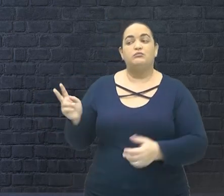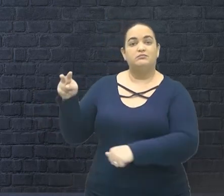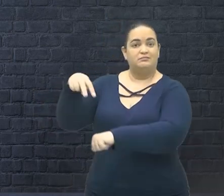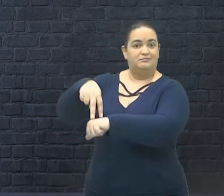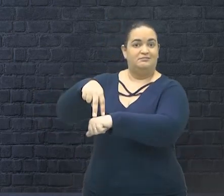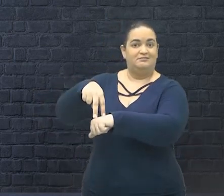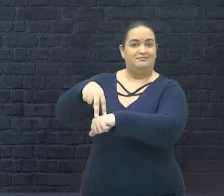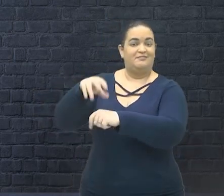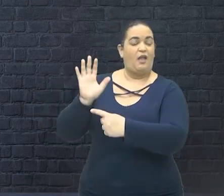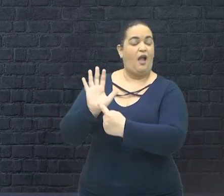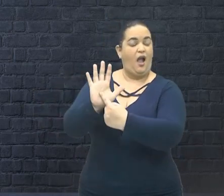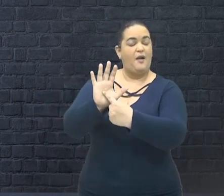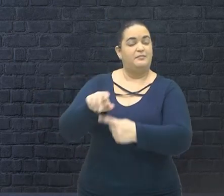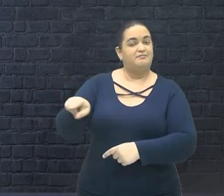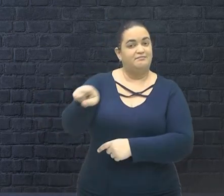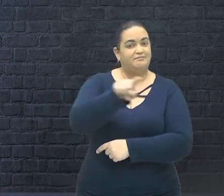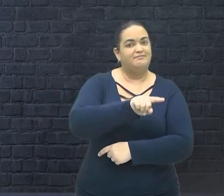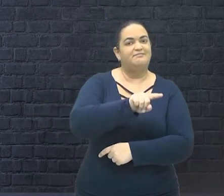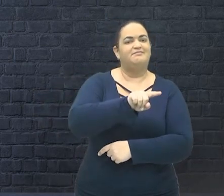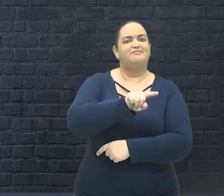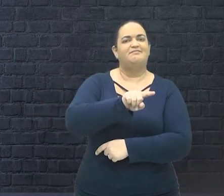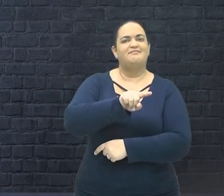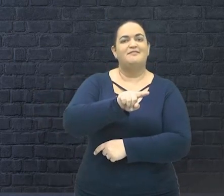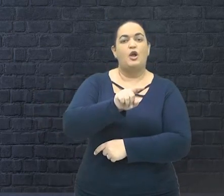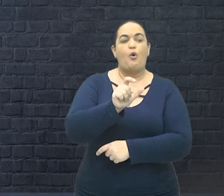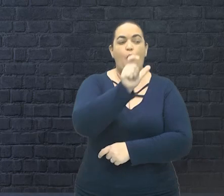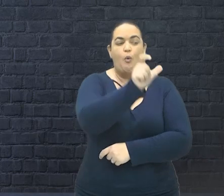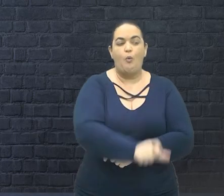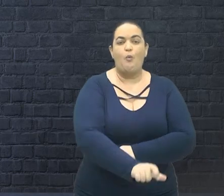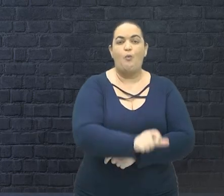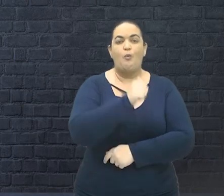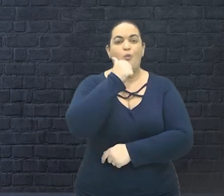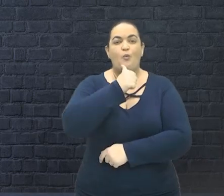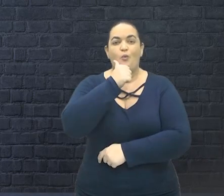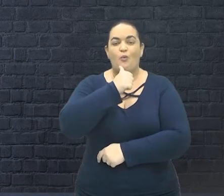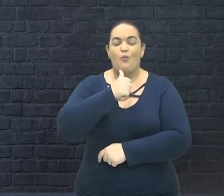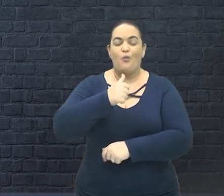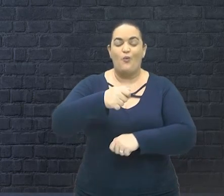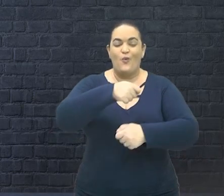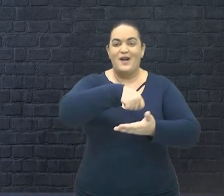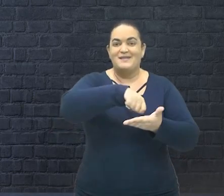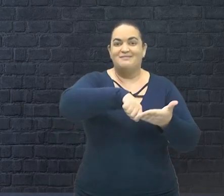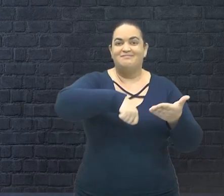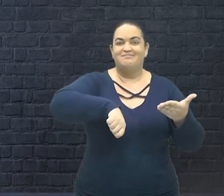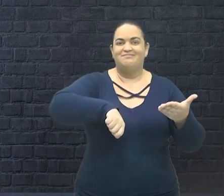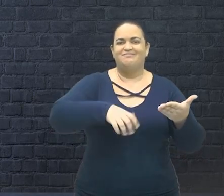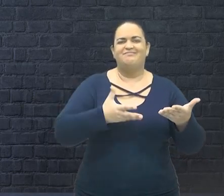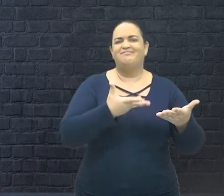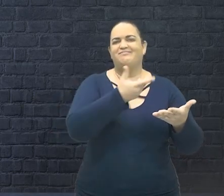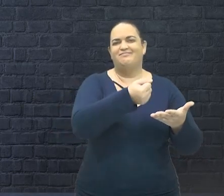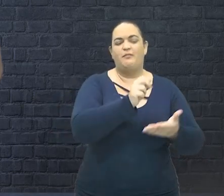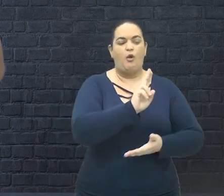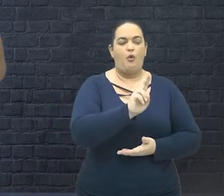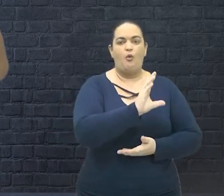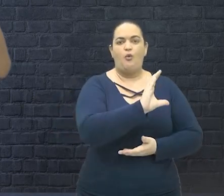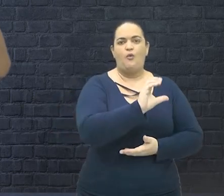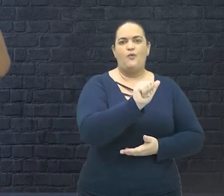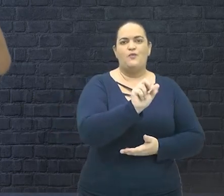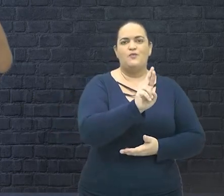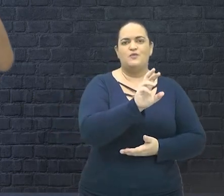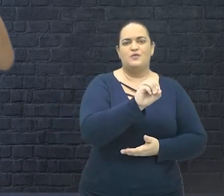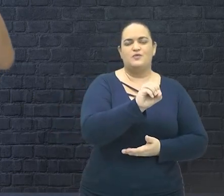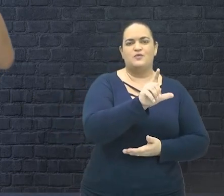para apresentar para vocês uma escritora brasileira maravilhosa chamada